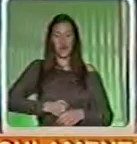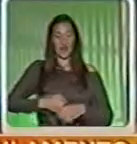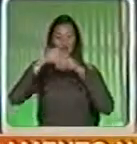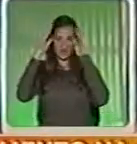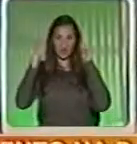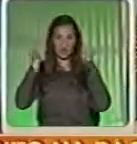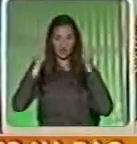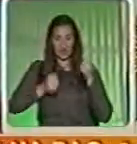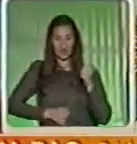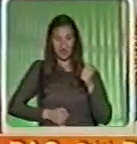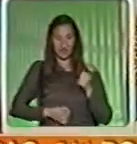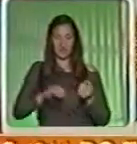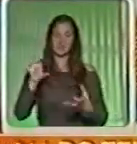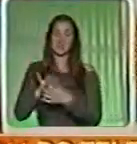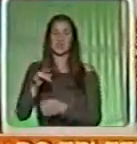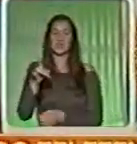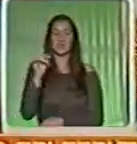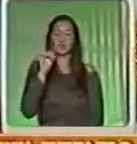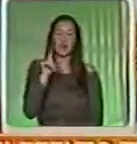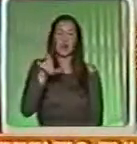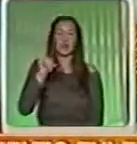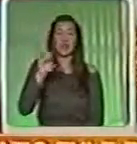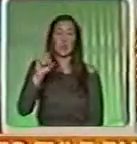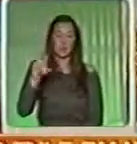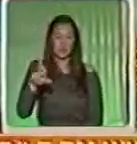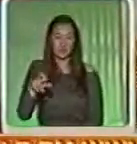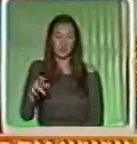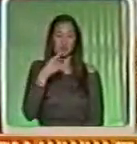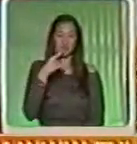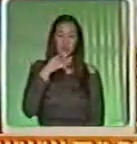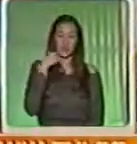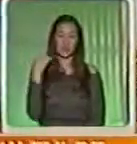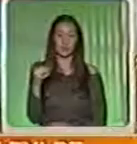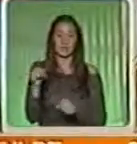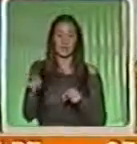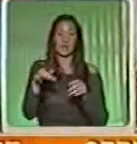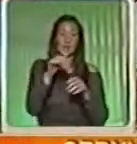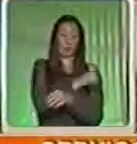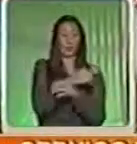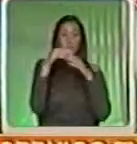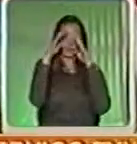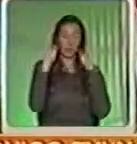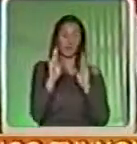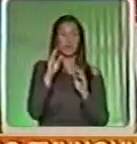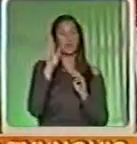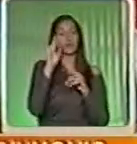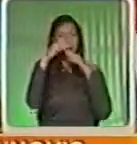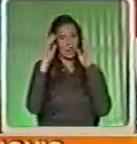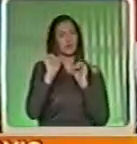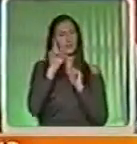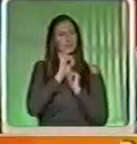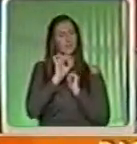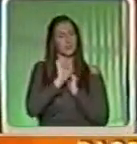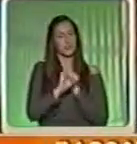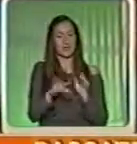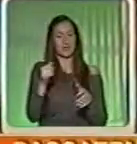Nós, enfim, embora o convento de São José fosse um convento de freiras, era um convento que tinha igreja ao lado e de